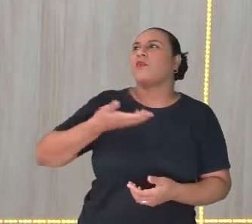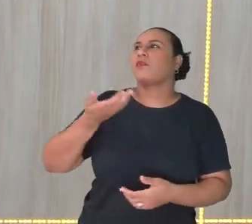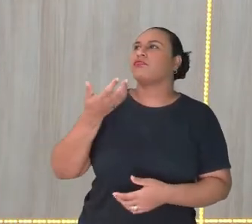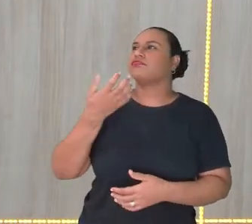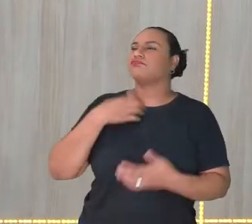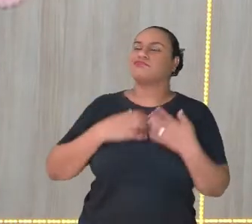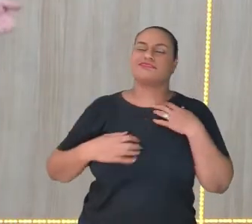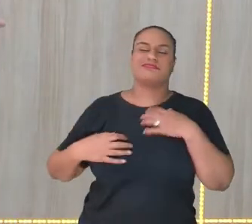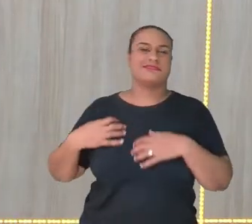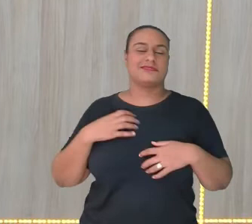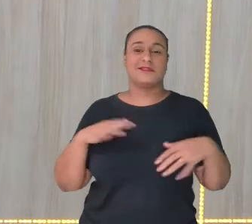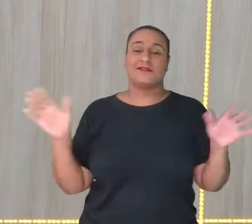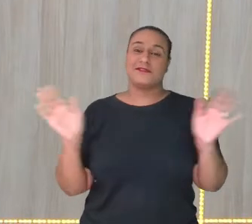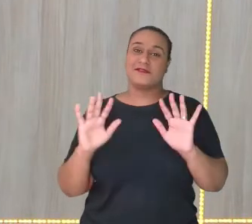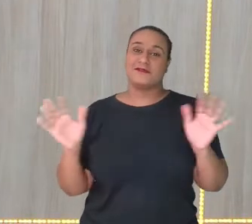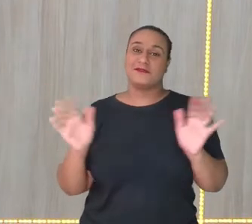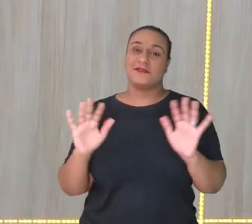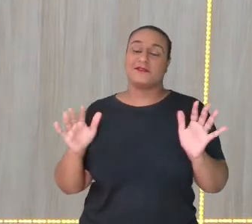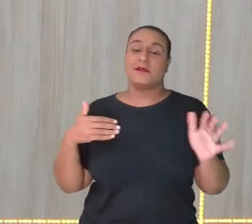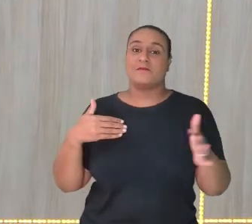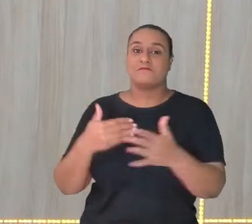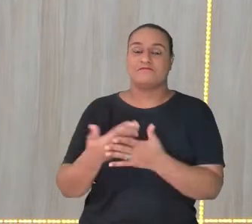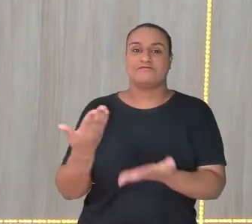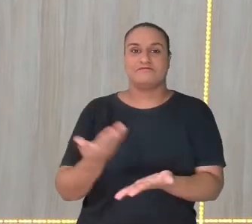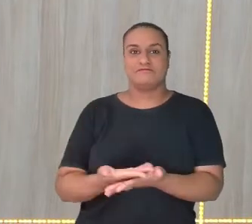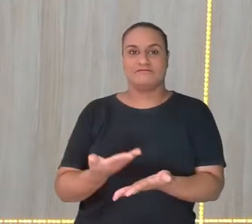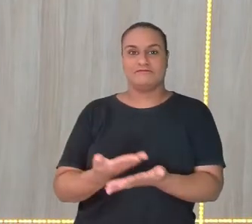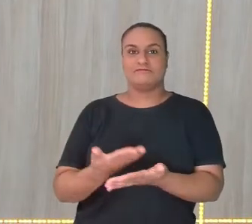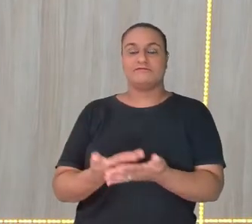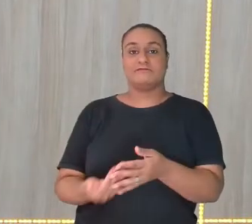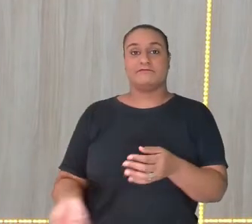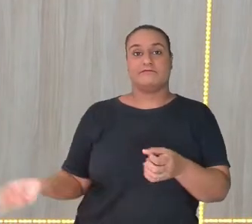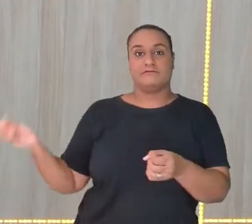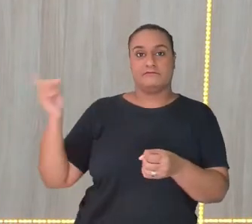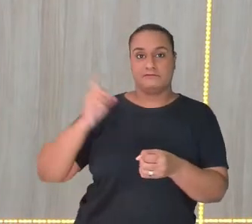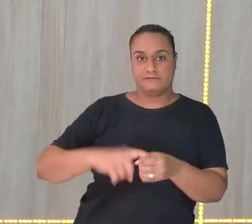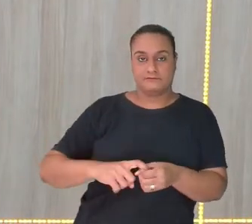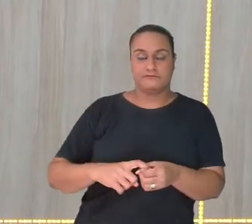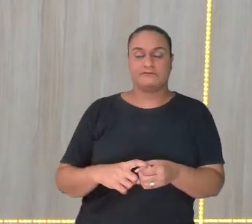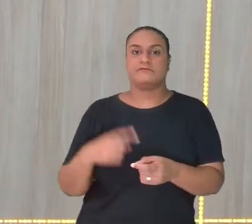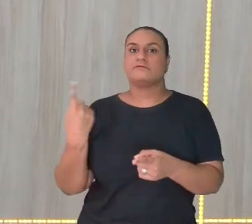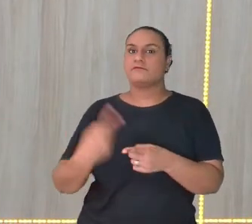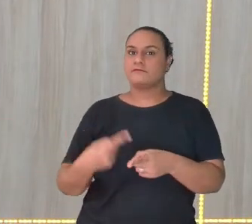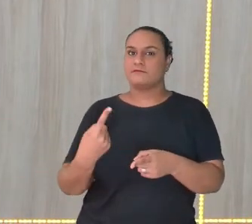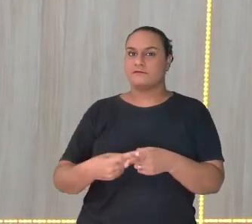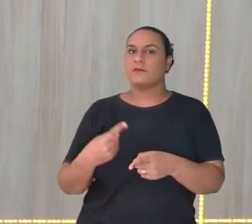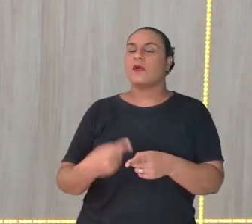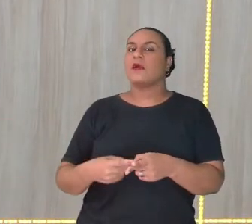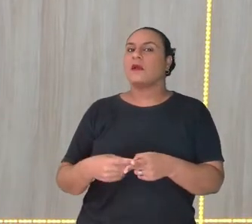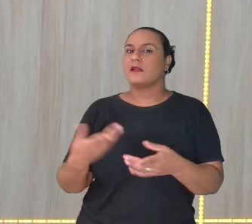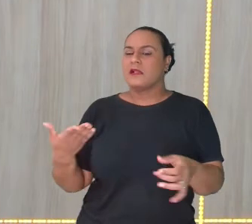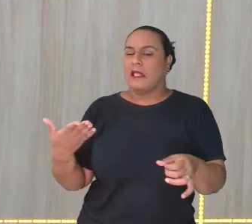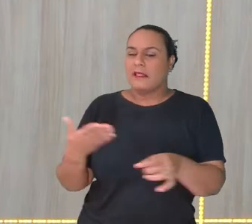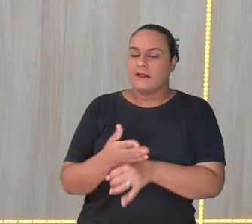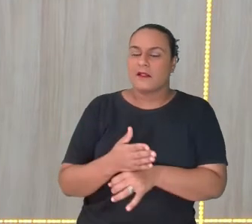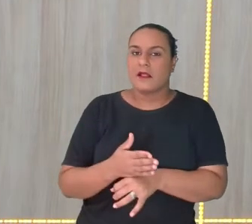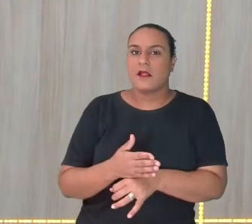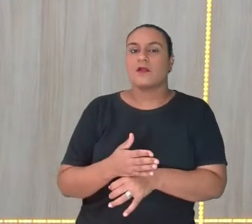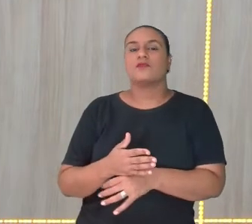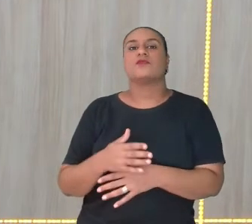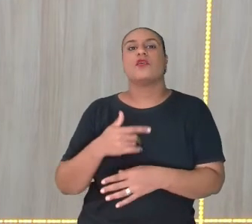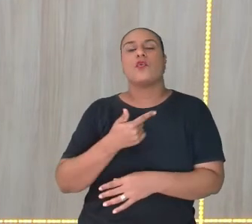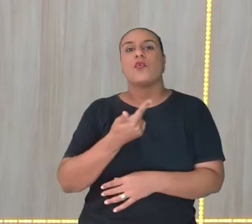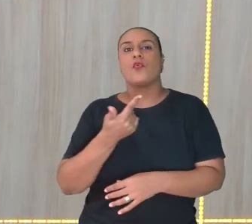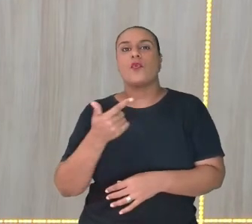gente vai se despedir com isso. Na próxima aula a gente retoma, né? Porque a gente já está invadindo aqui a aula dos